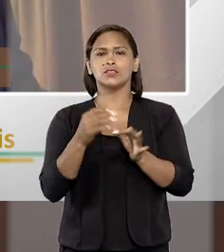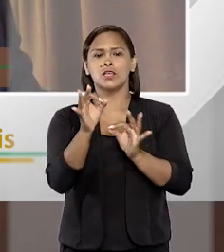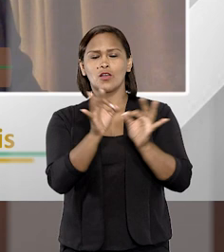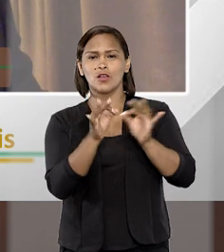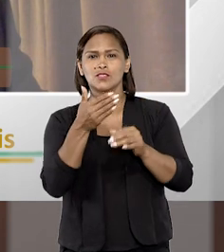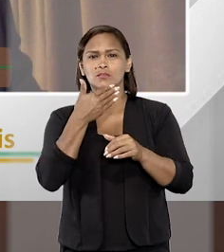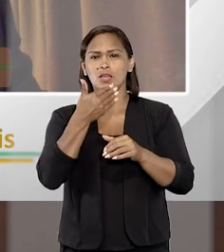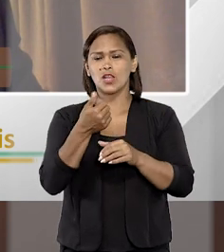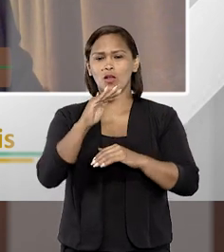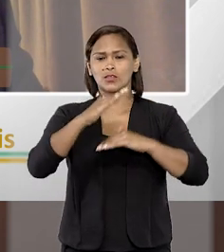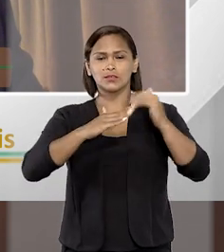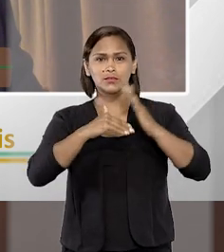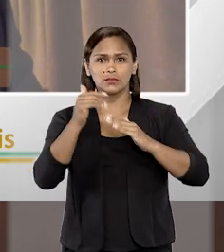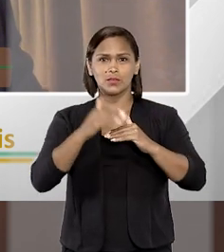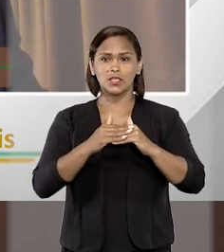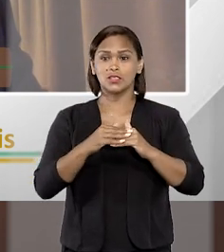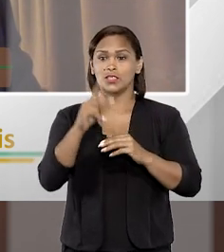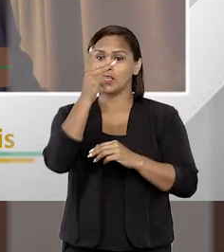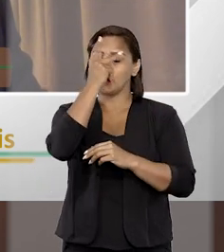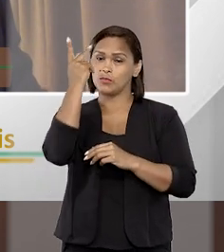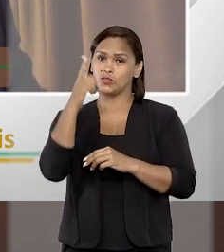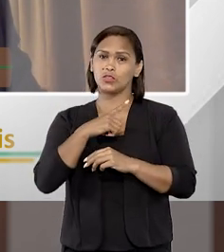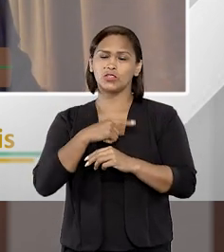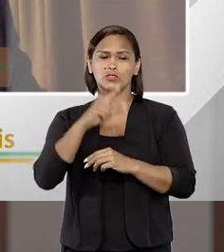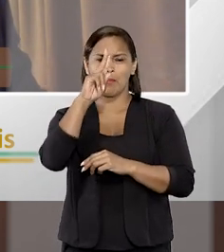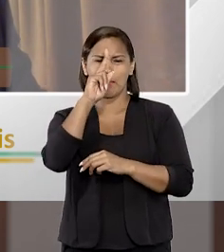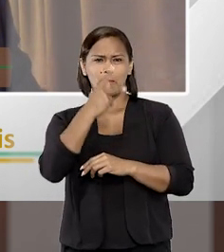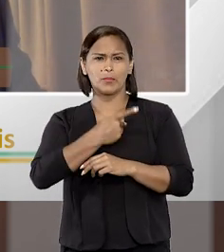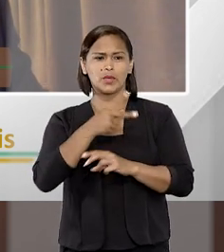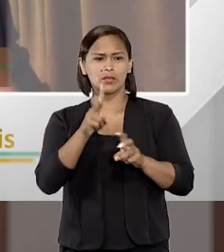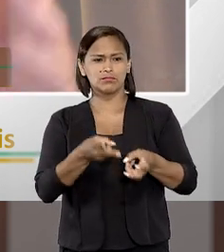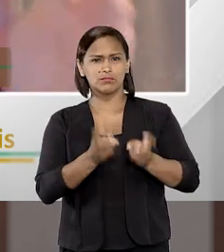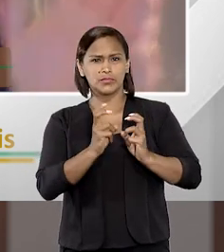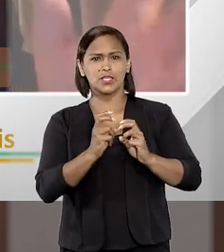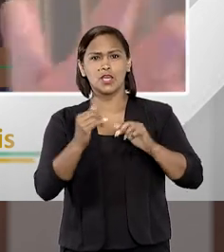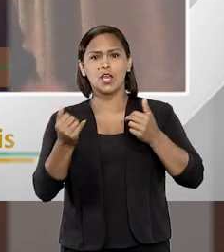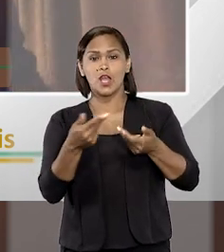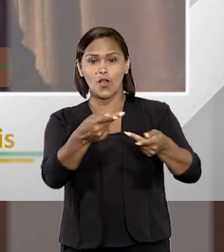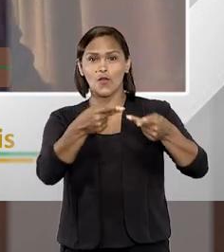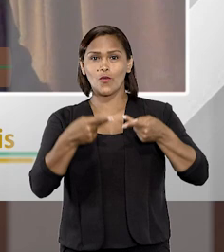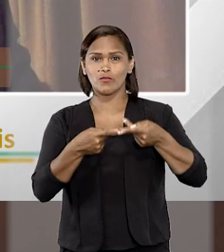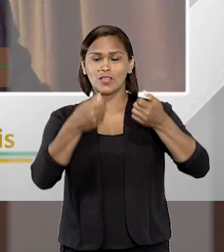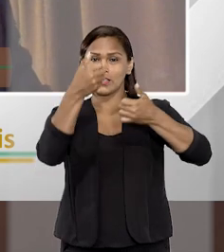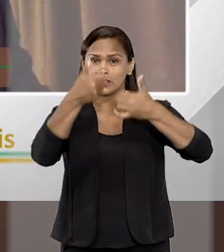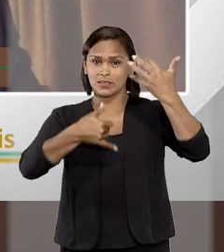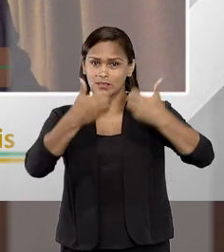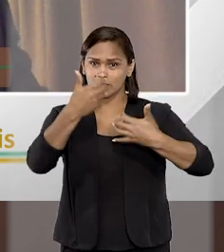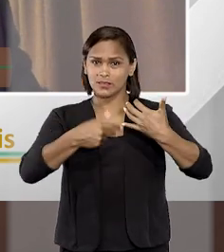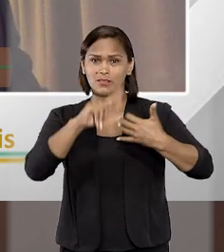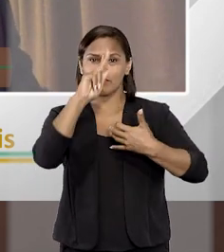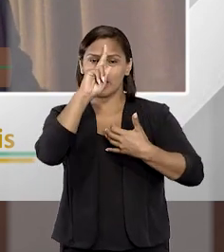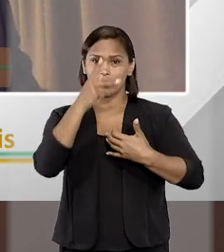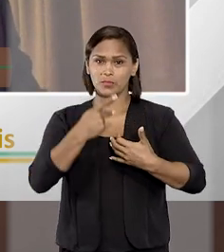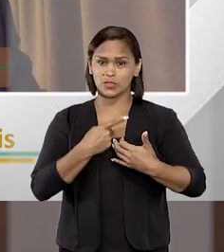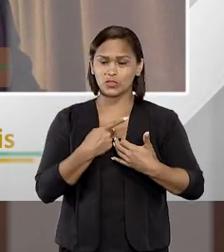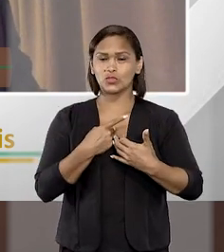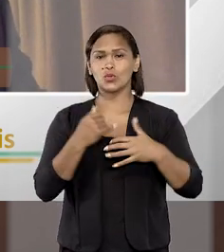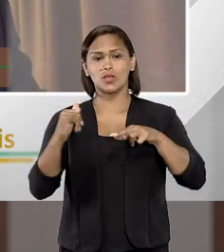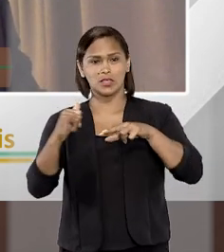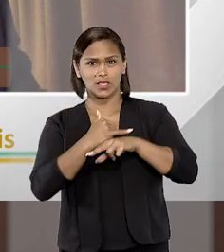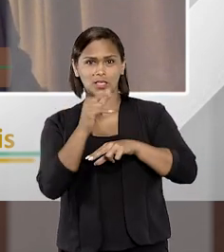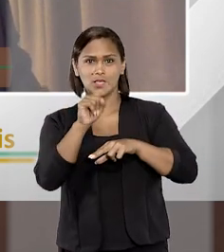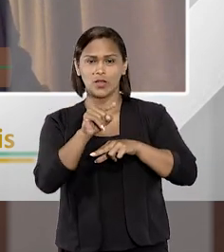conforme as melhores práticas da pessoa que tiver que fazer o reconhecimento ela seja convidado a descrever a pessoa que Deva Ser